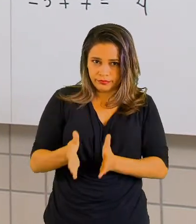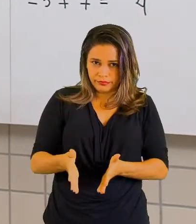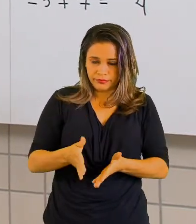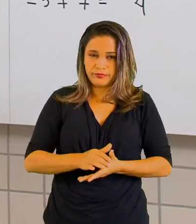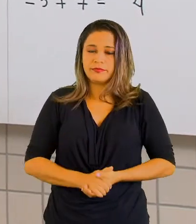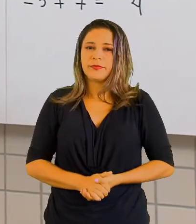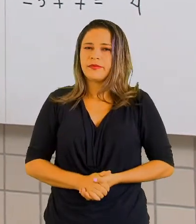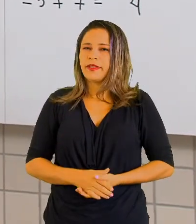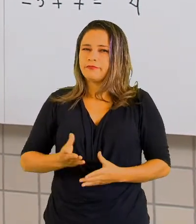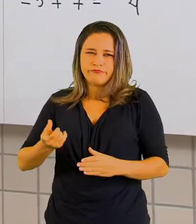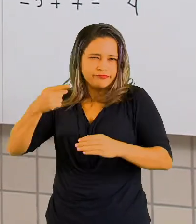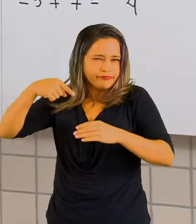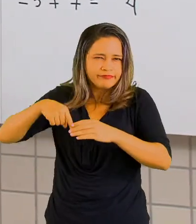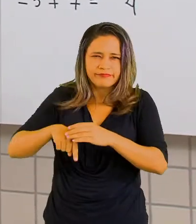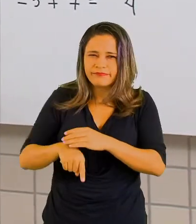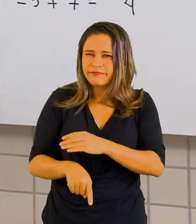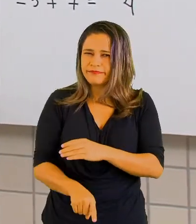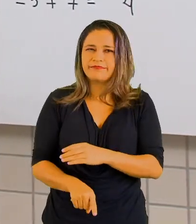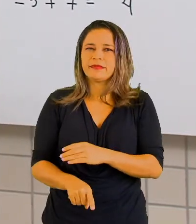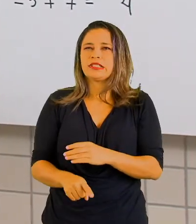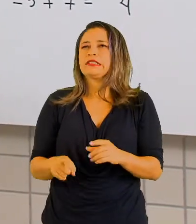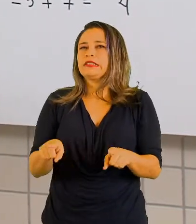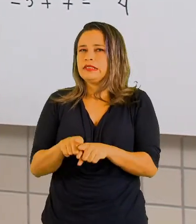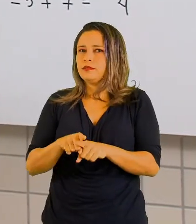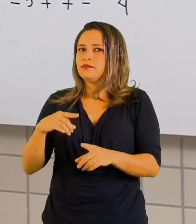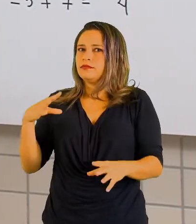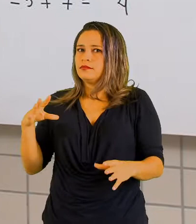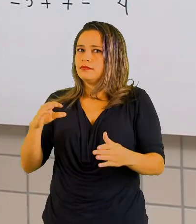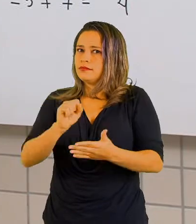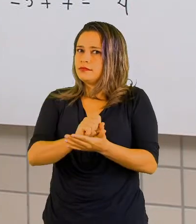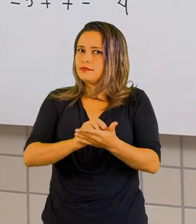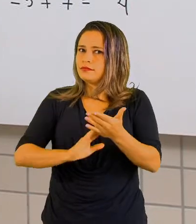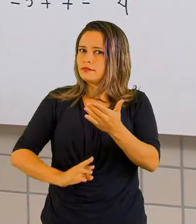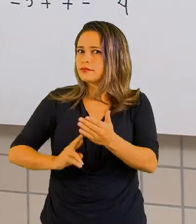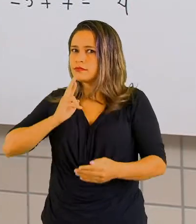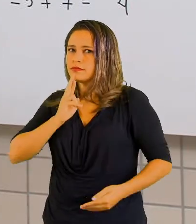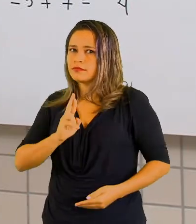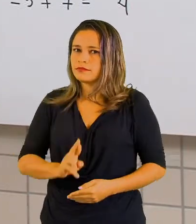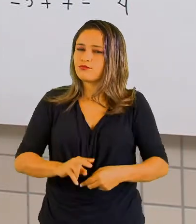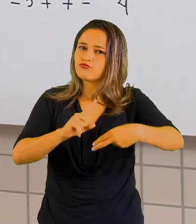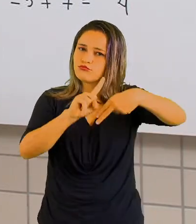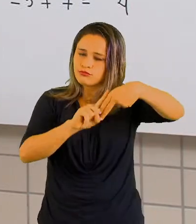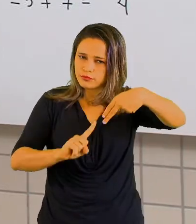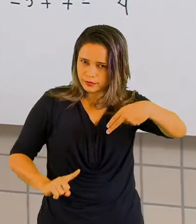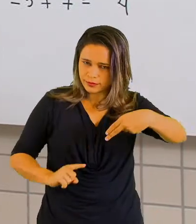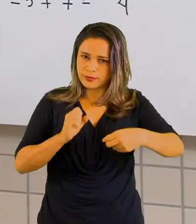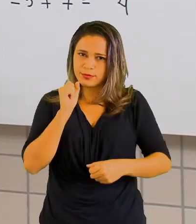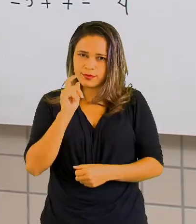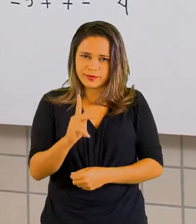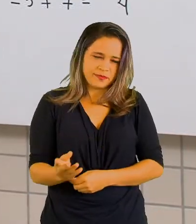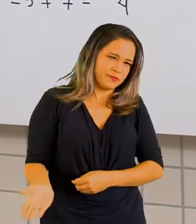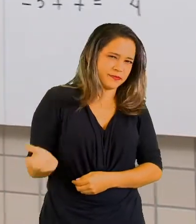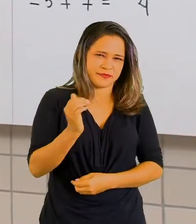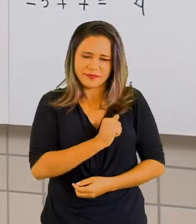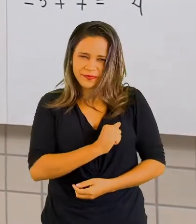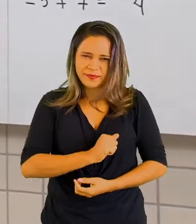nos aprofundar um pouco mais resolvendo alguns problemas sobre números inteiros, ok? Vem comigo.